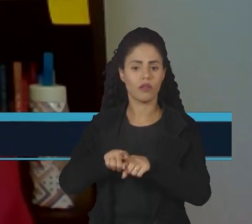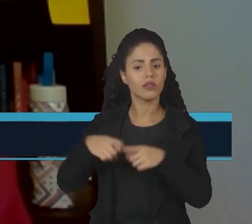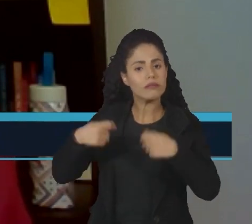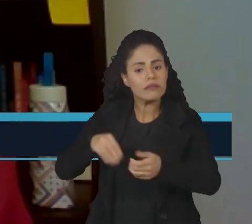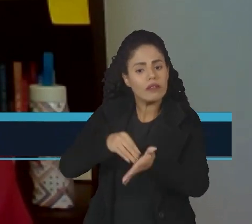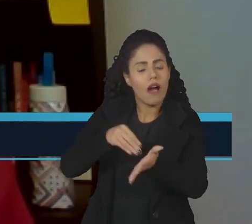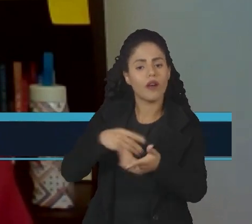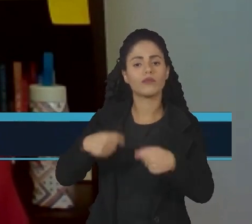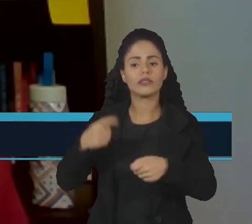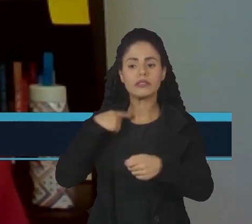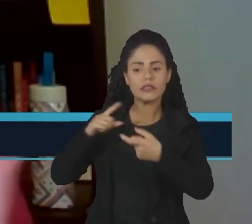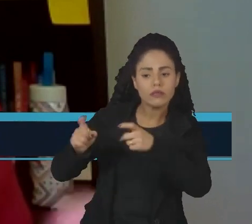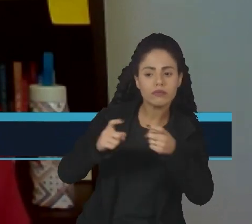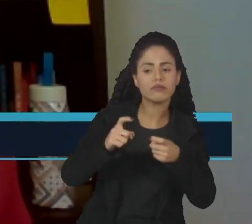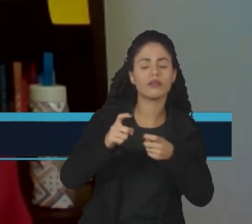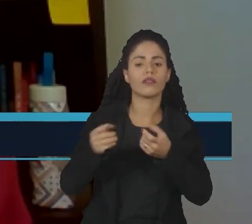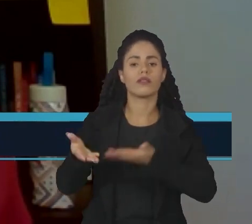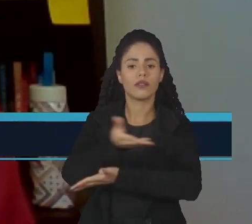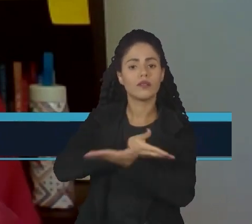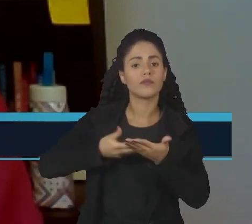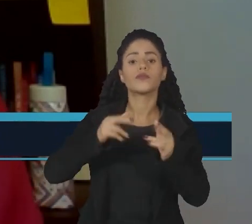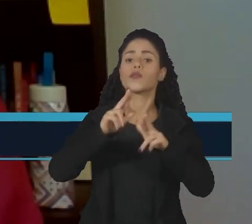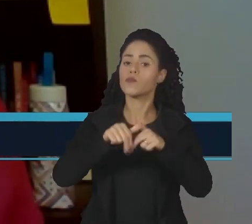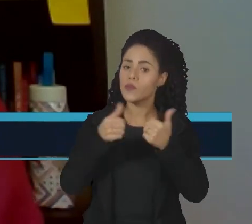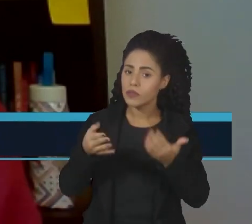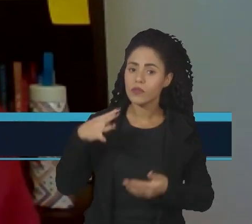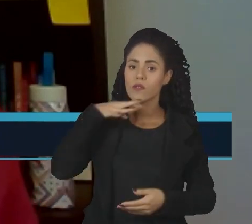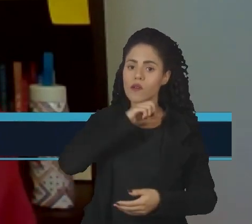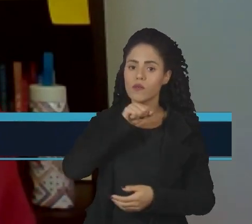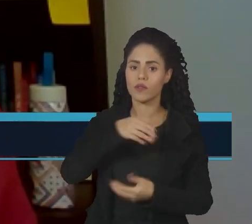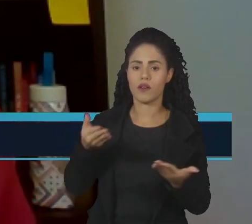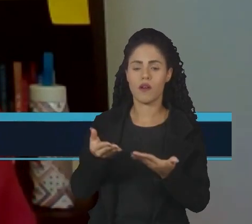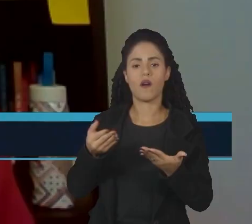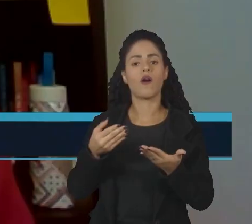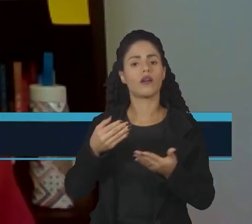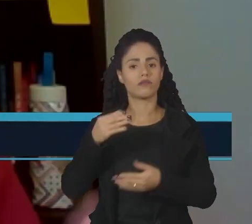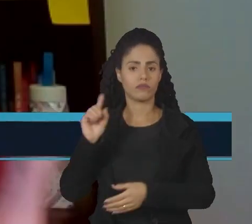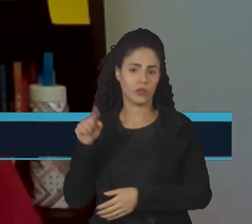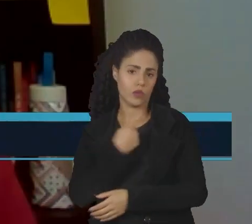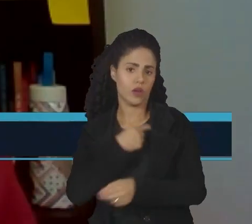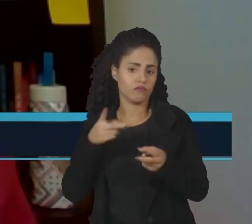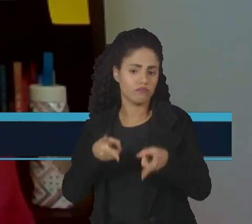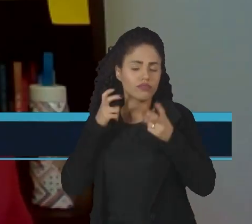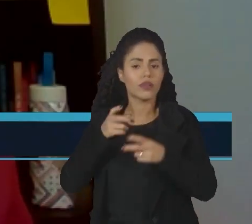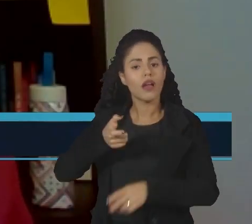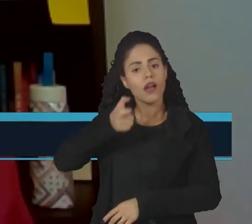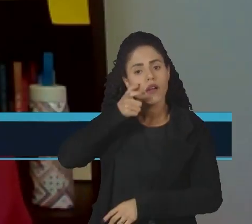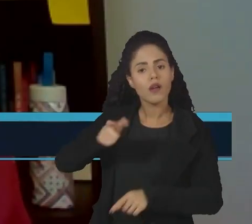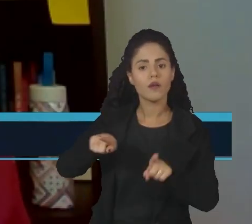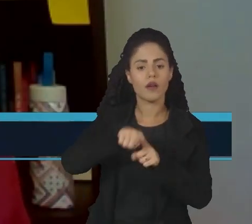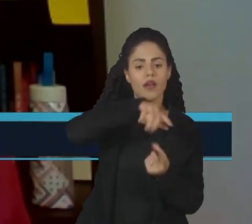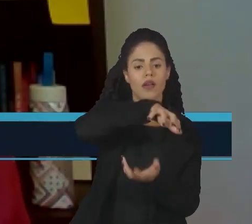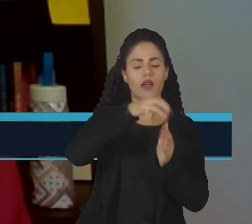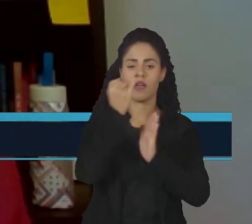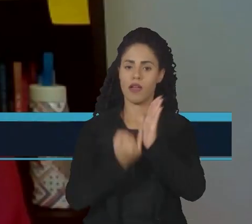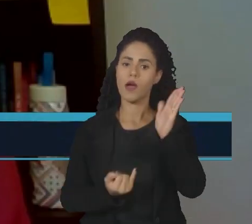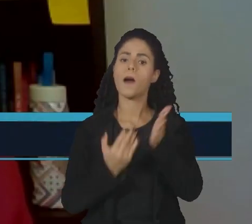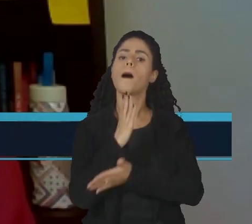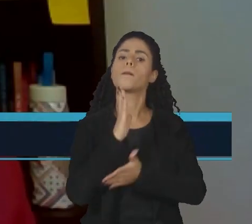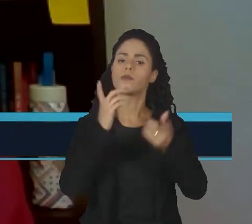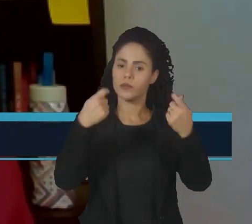Planalto em relação ao Congresso Nacional, né? E aí, obviamente, o segundo ponto é o interesse para que essa reforma ela seja aprovada